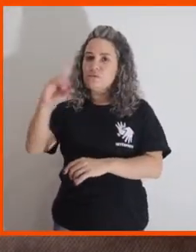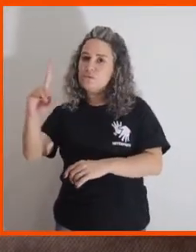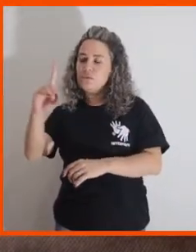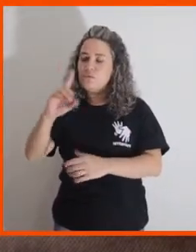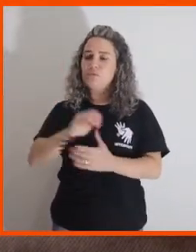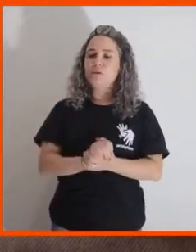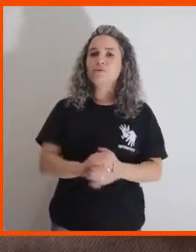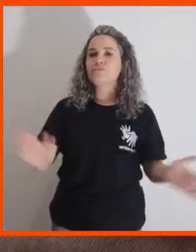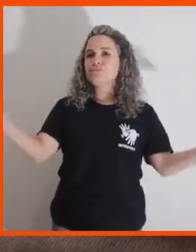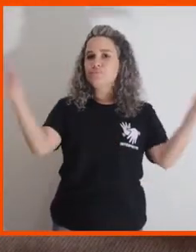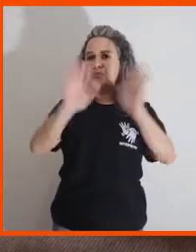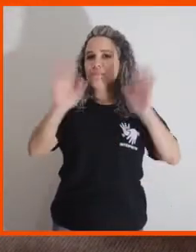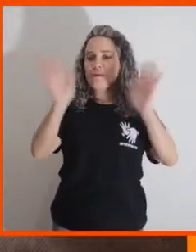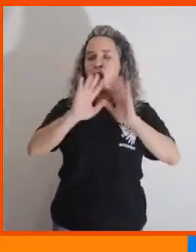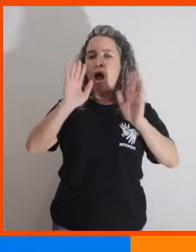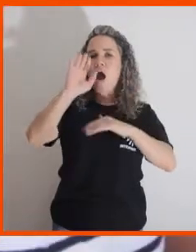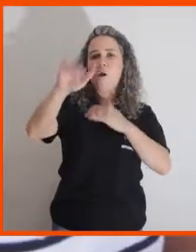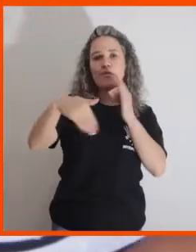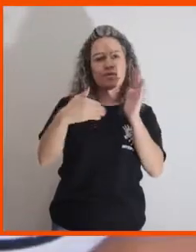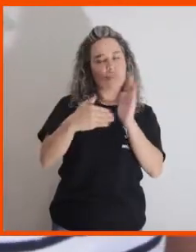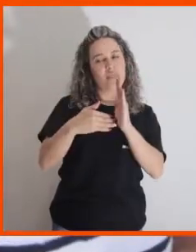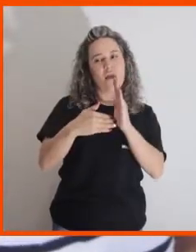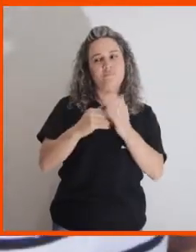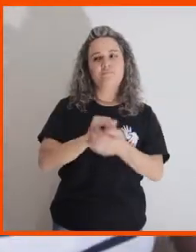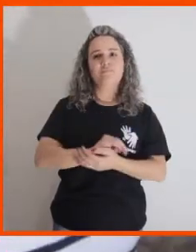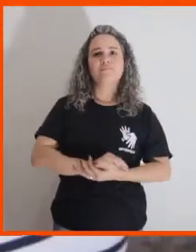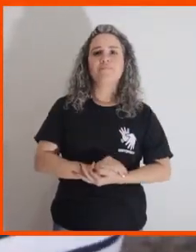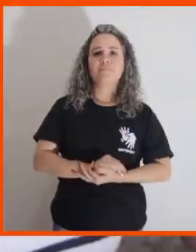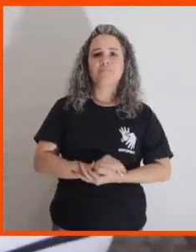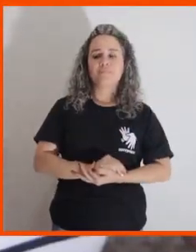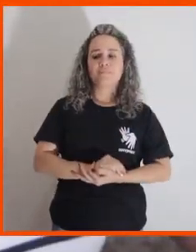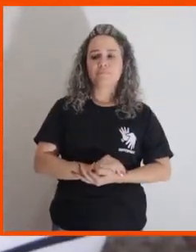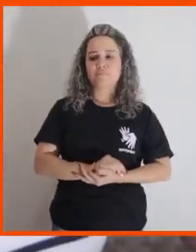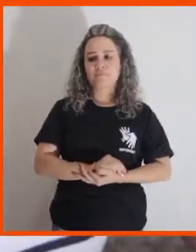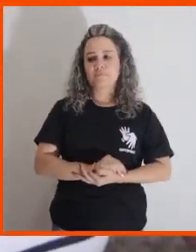mundo, eu amo viver aqui. Esse aqui foi o nosso